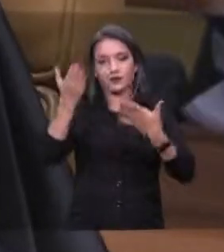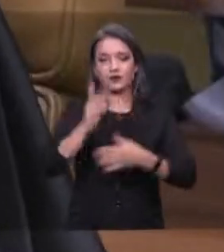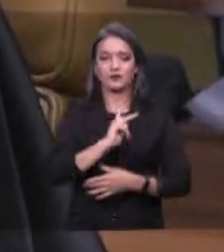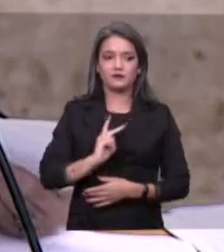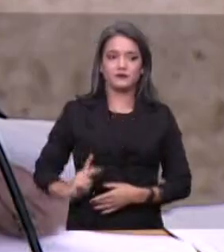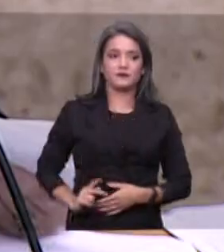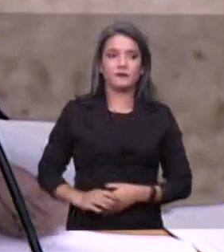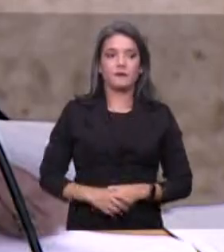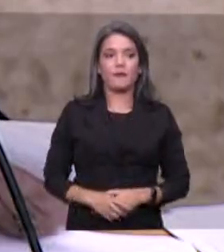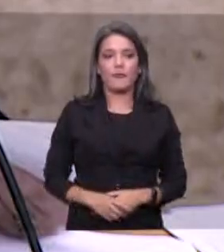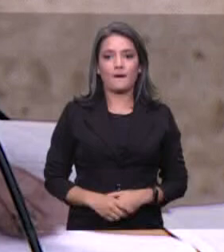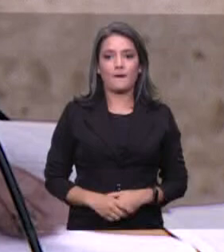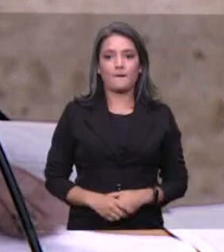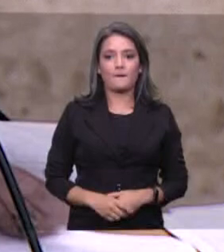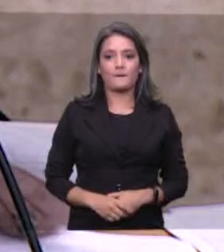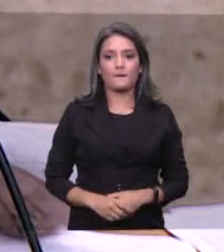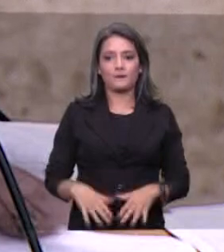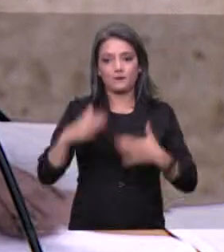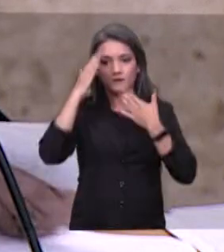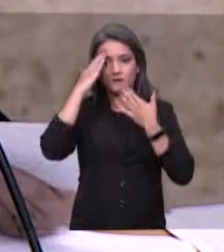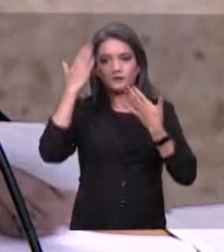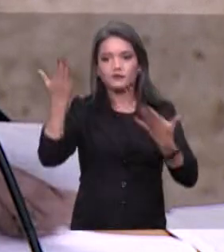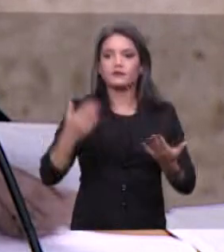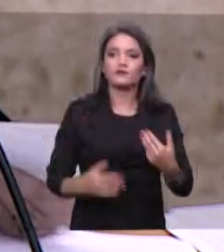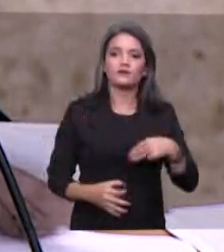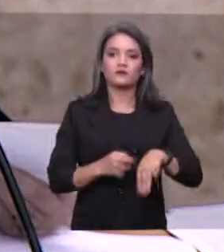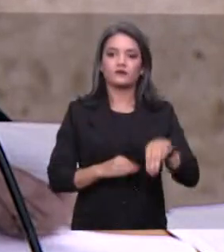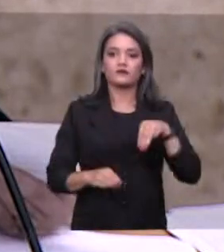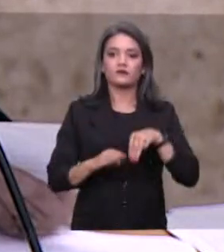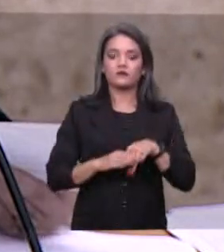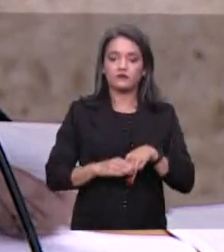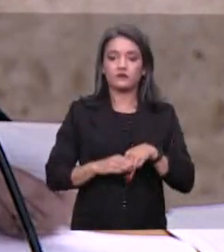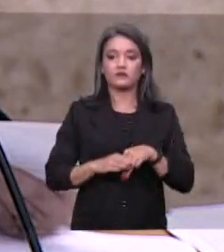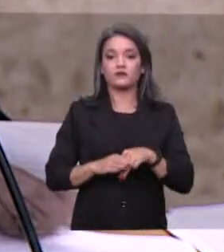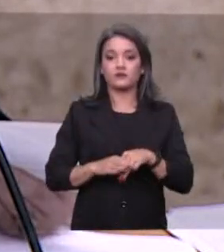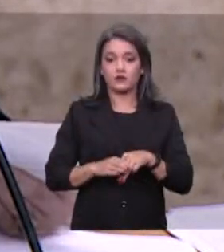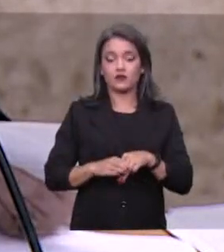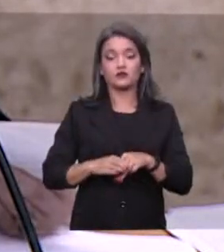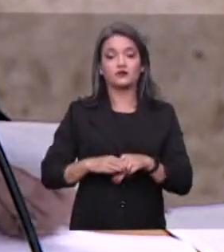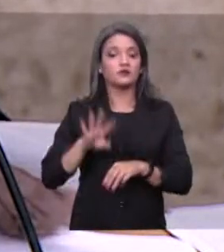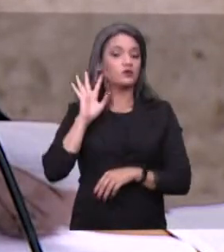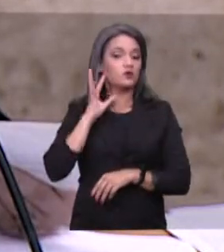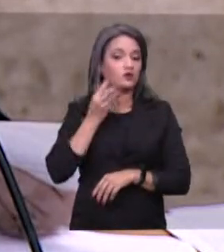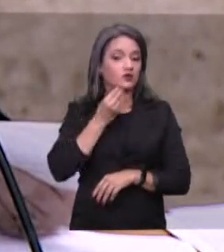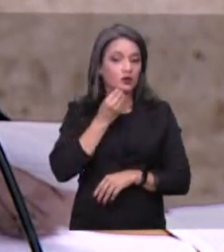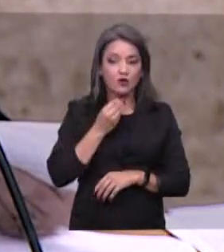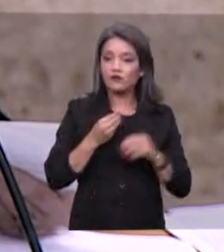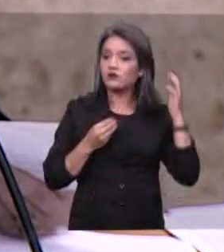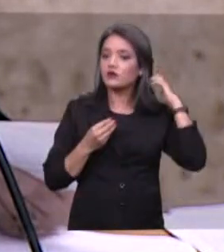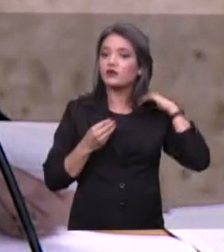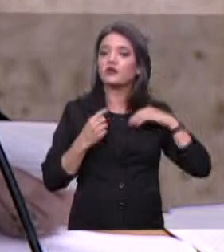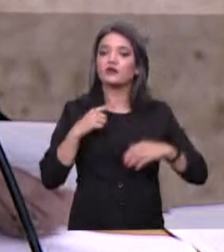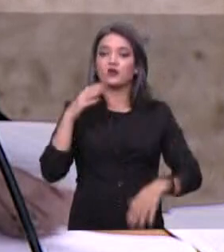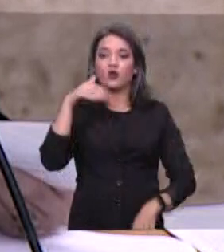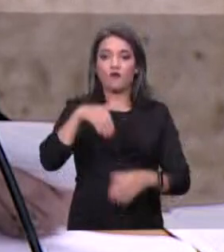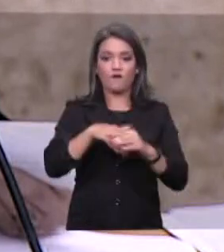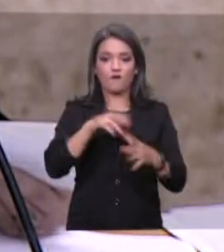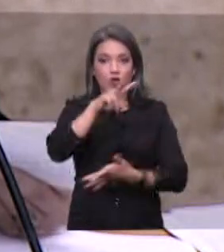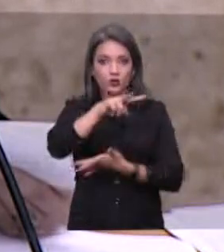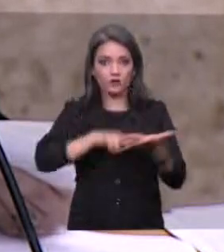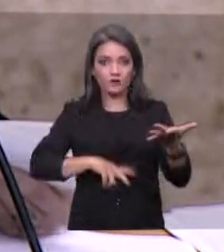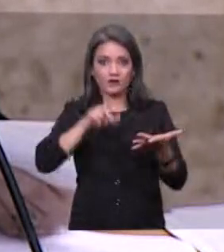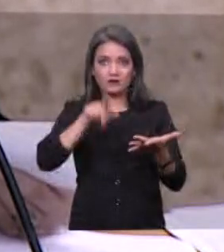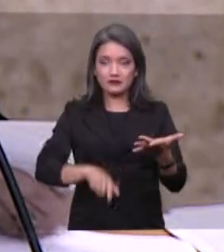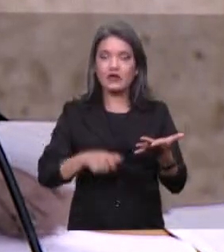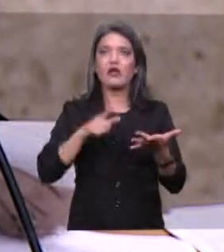presidente. Eu agradeço, ministro Dias Toffoli, e, na verdade, vista de vossa excelência, foi